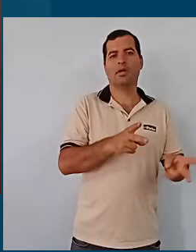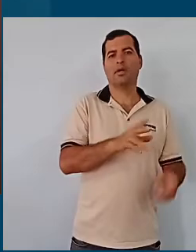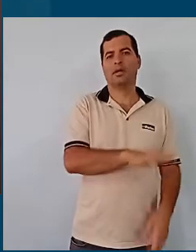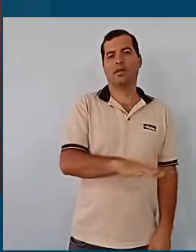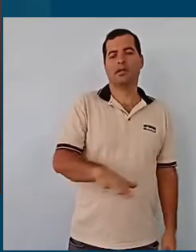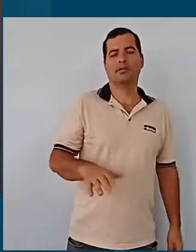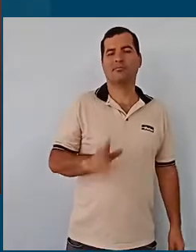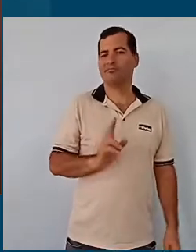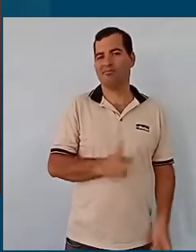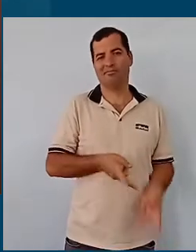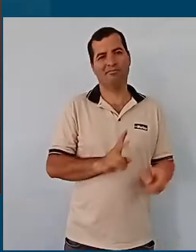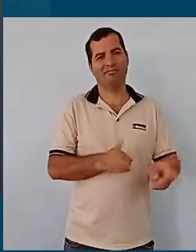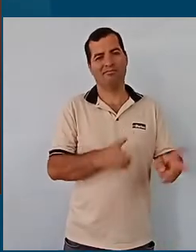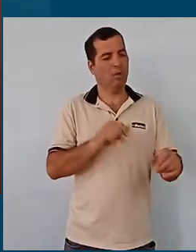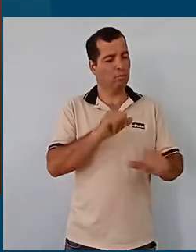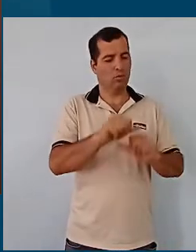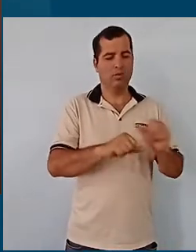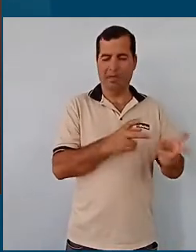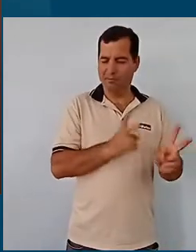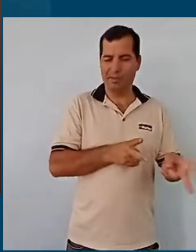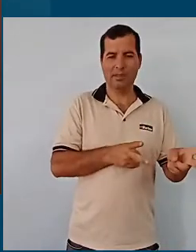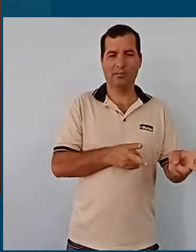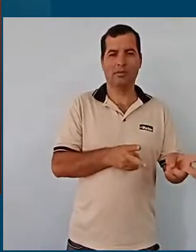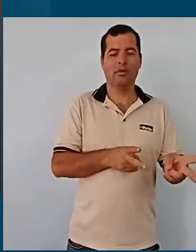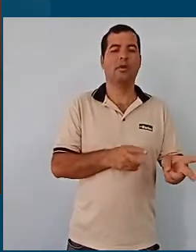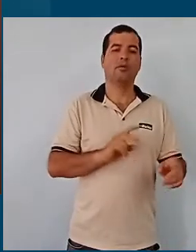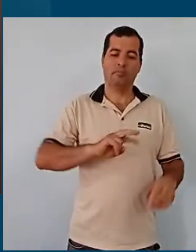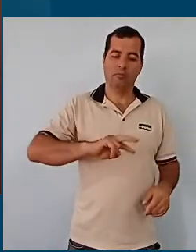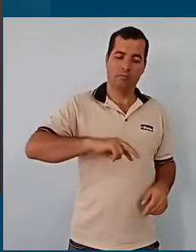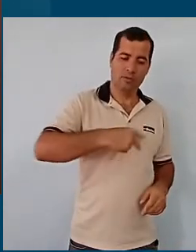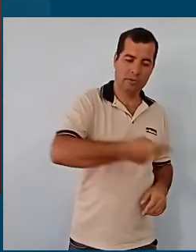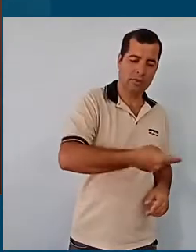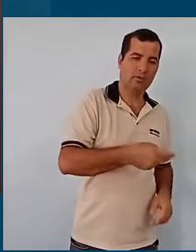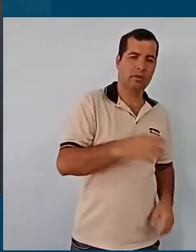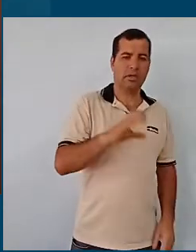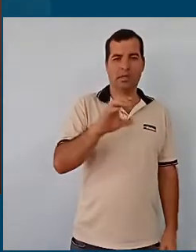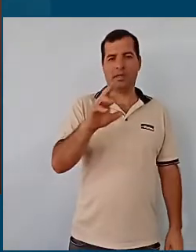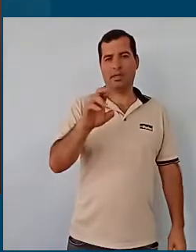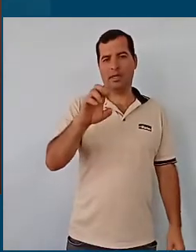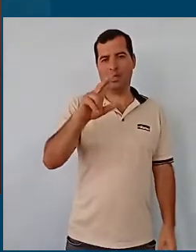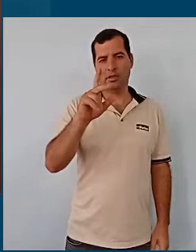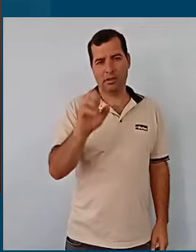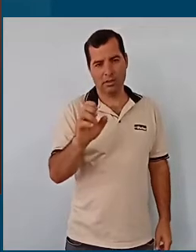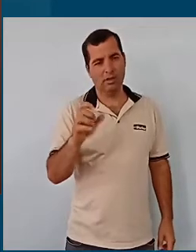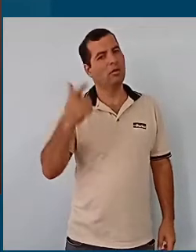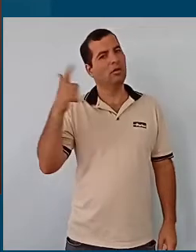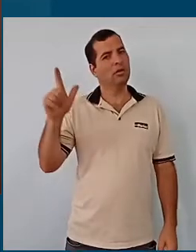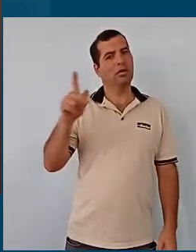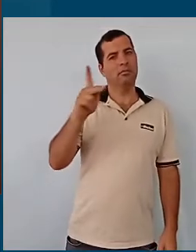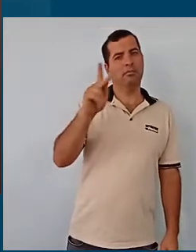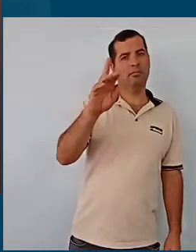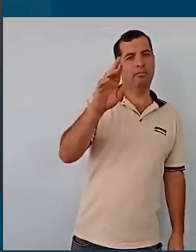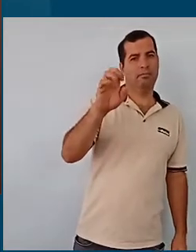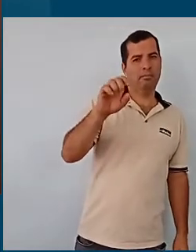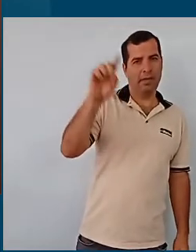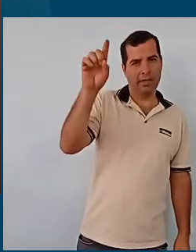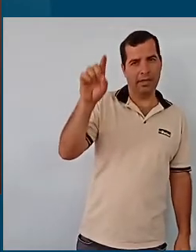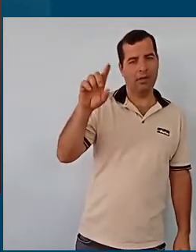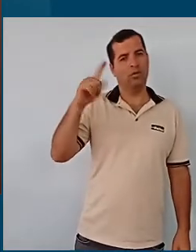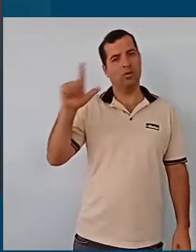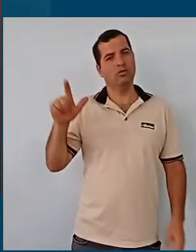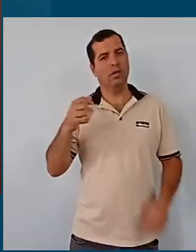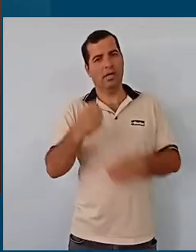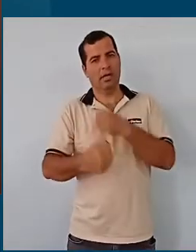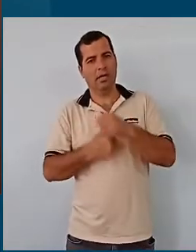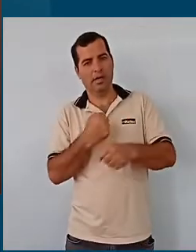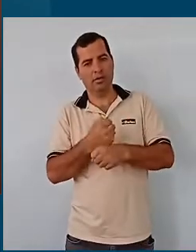esse processo, apesar de receber nomes diferentes, creche, pré-escola, anos iniciais, tem em